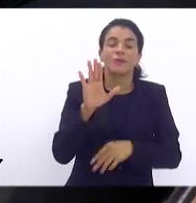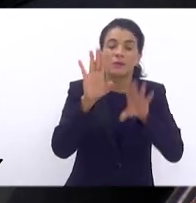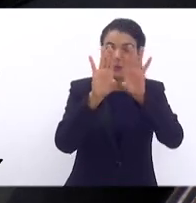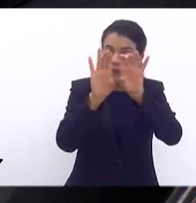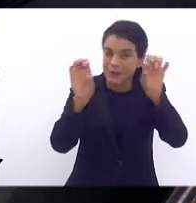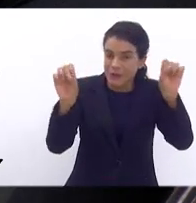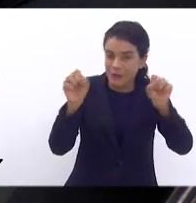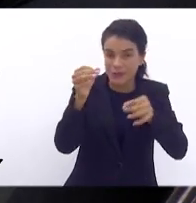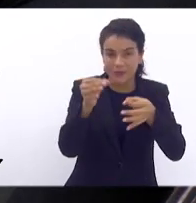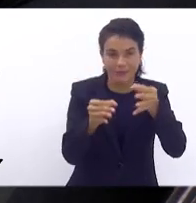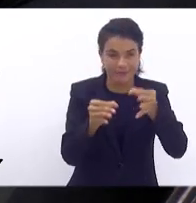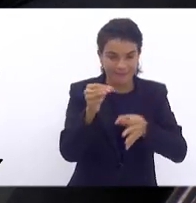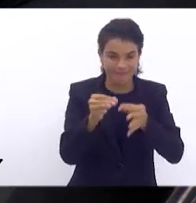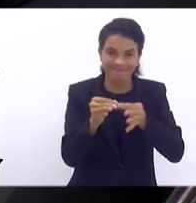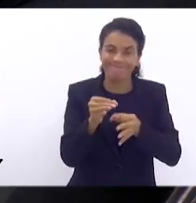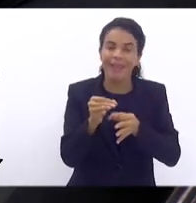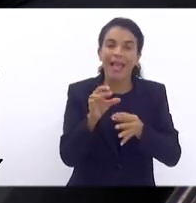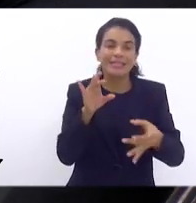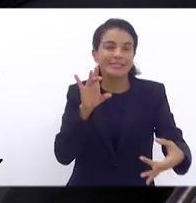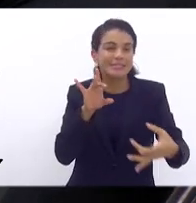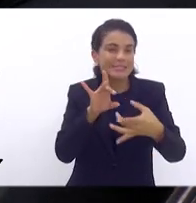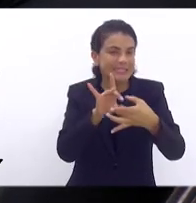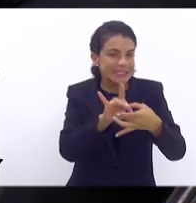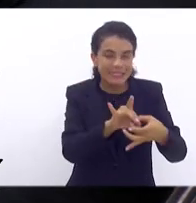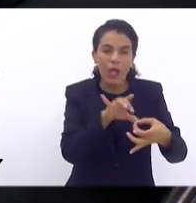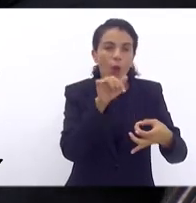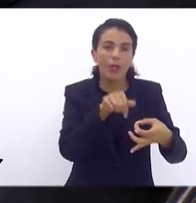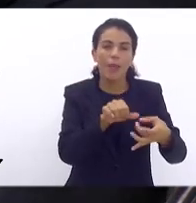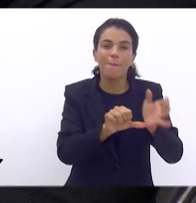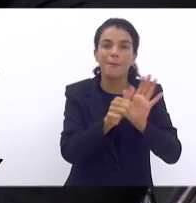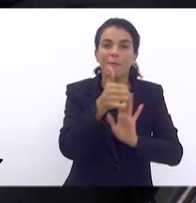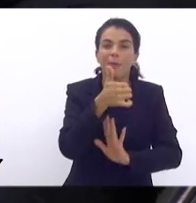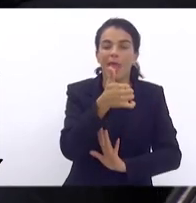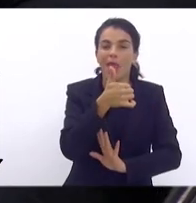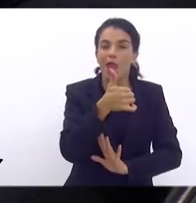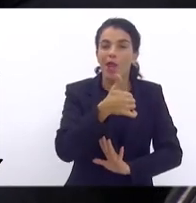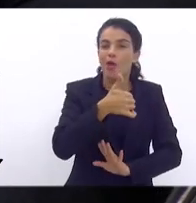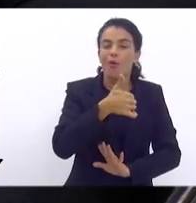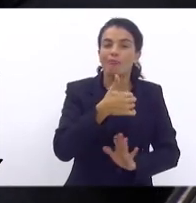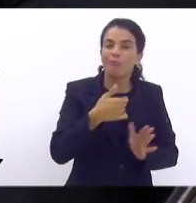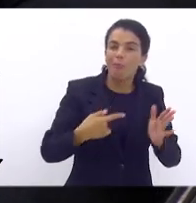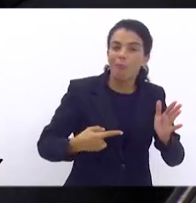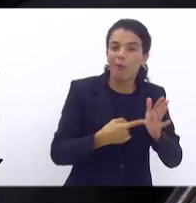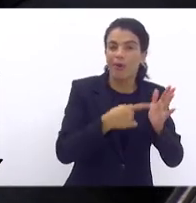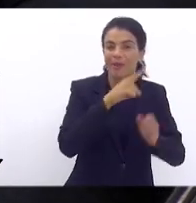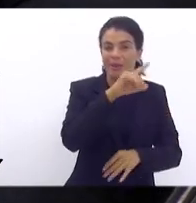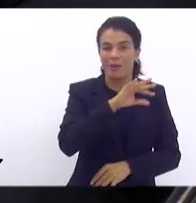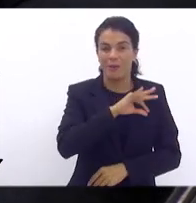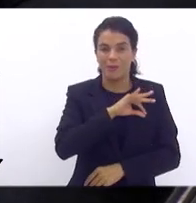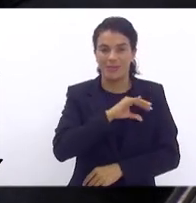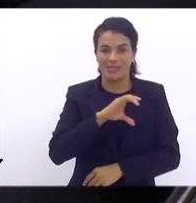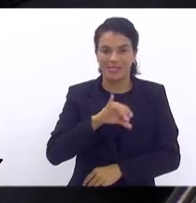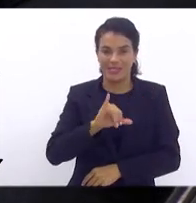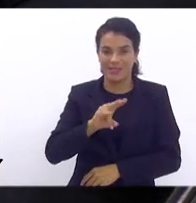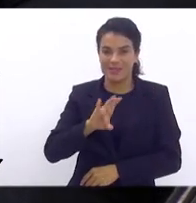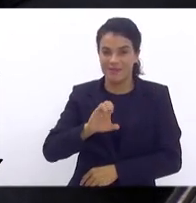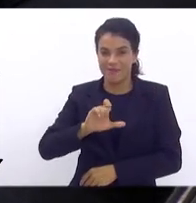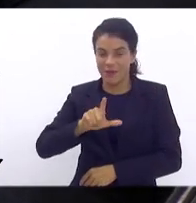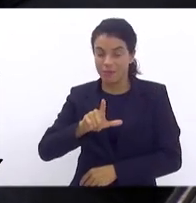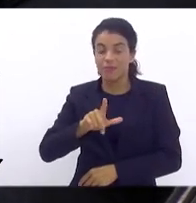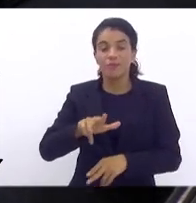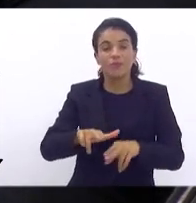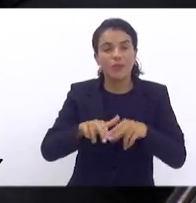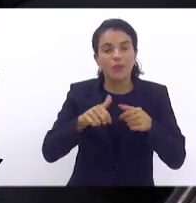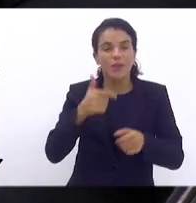de Justiça elas são muito vinculadas ao que ele primeiro registro de ocorrência na Polícia Civil então eu falo